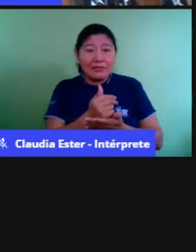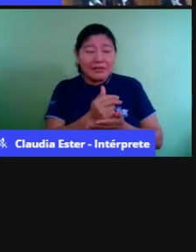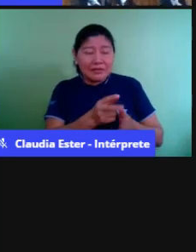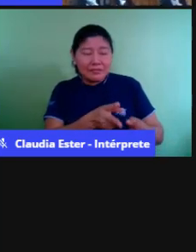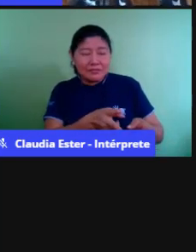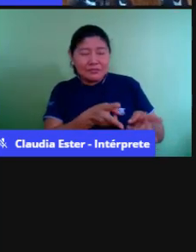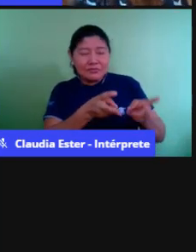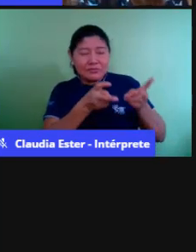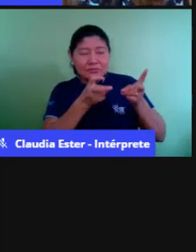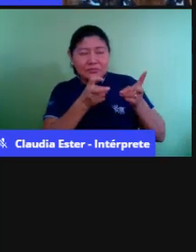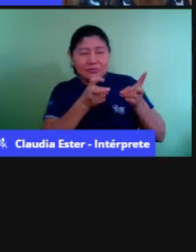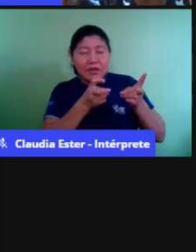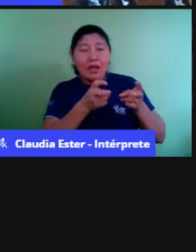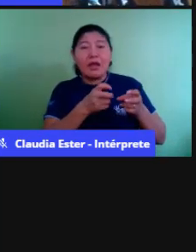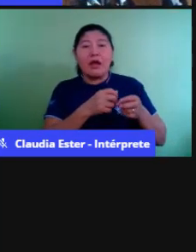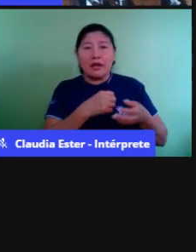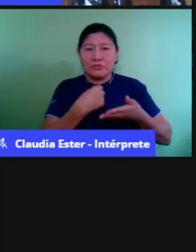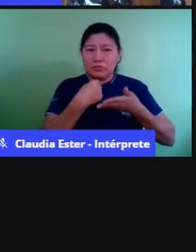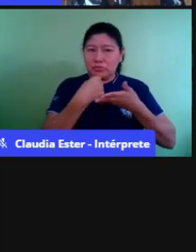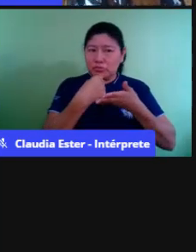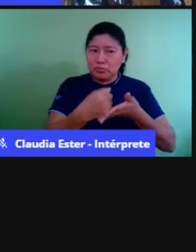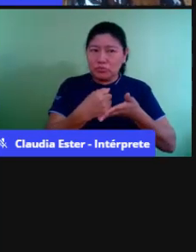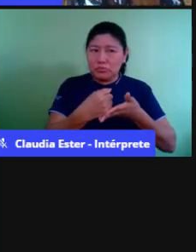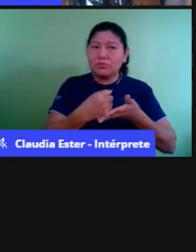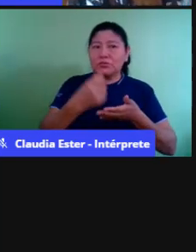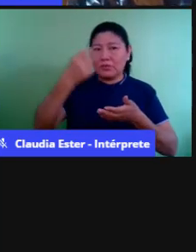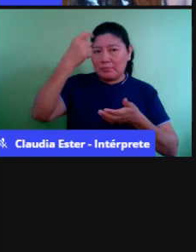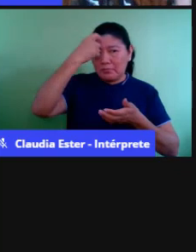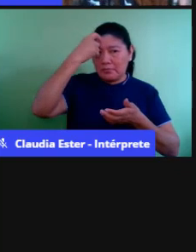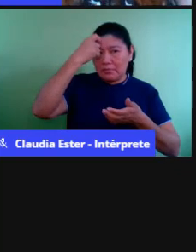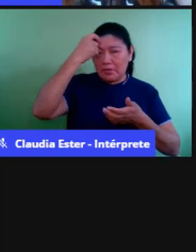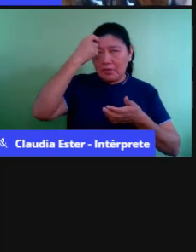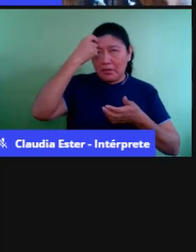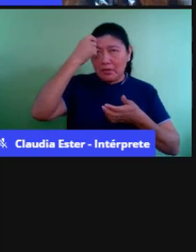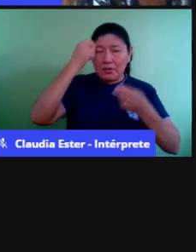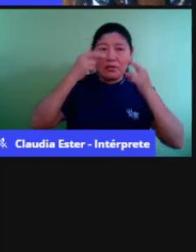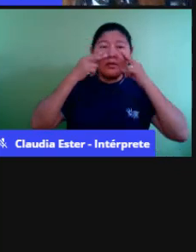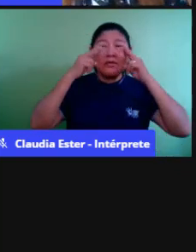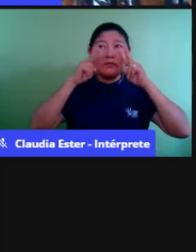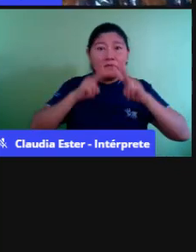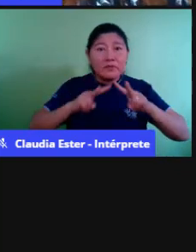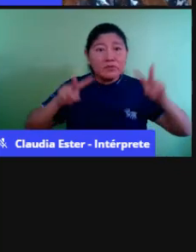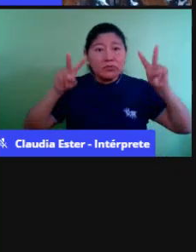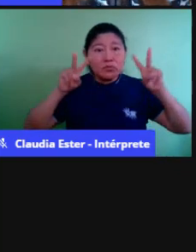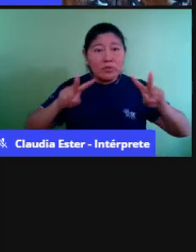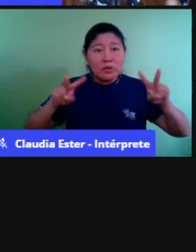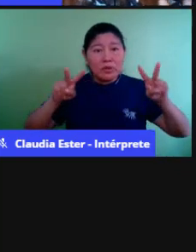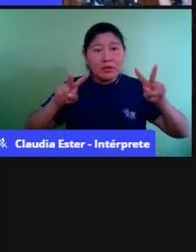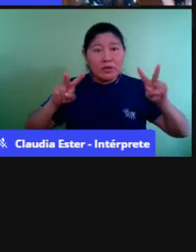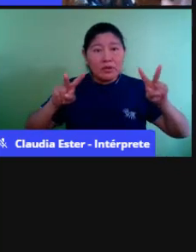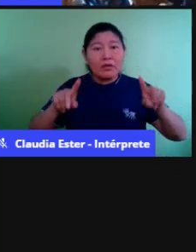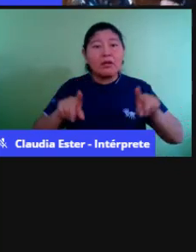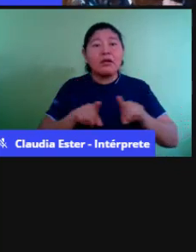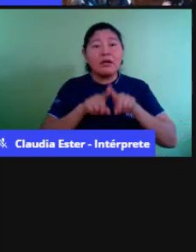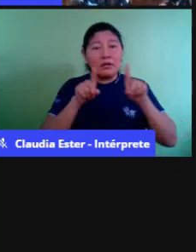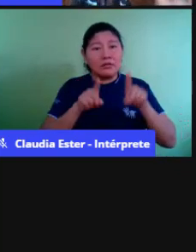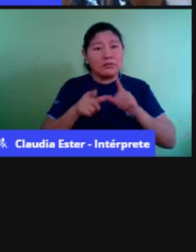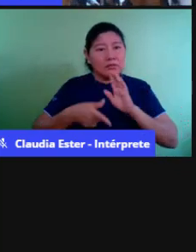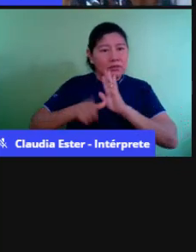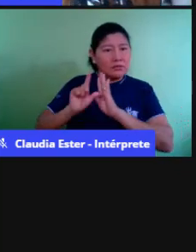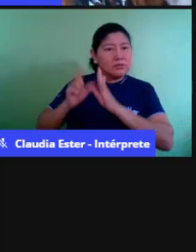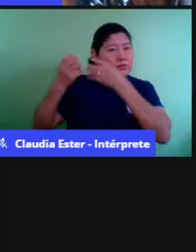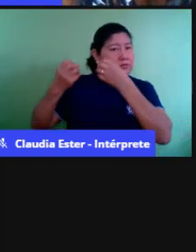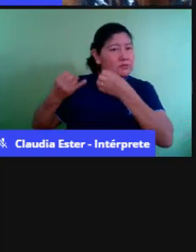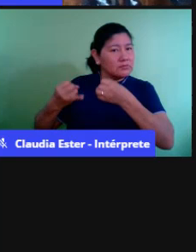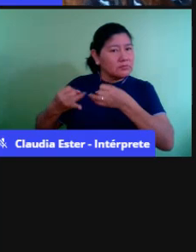de memória visual, né? Mas que tem que ficar bem claro que nós já afirmamos isso anteriormente, né?